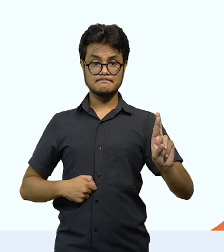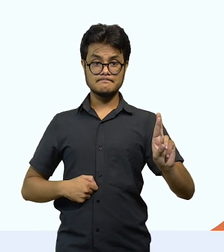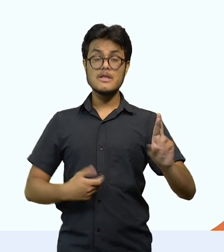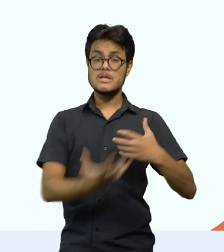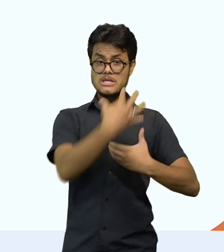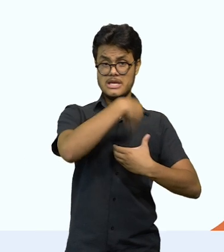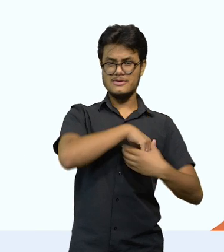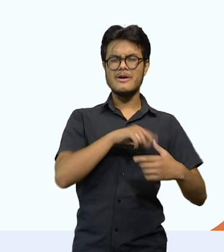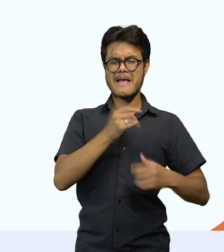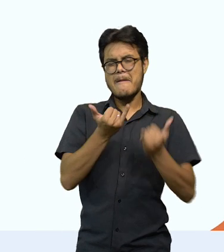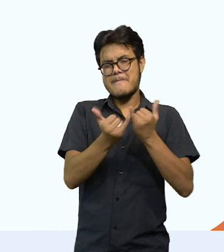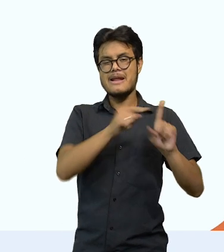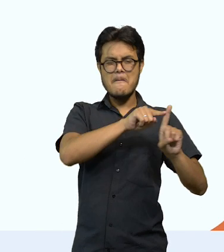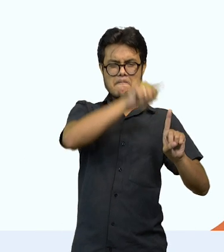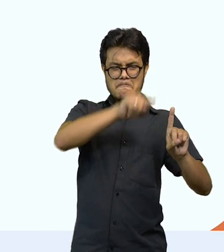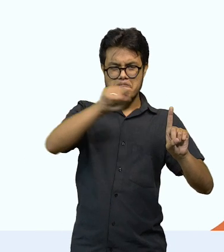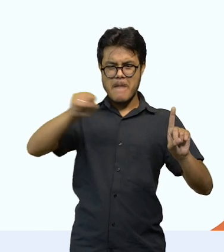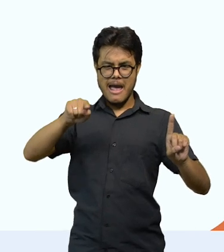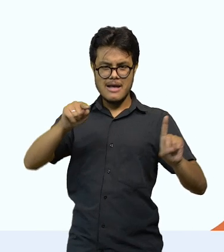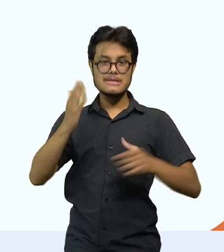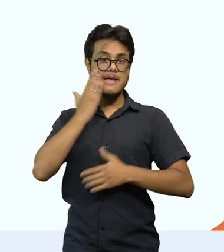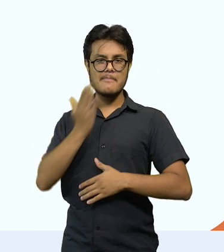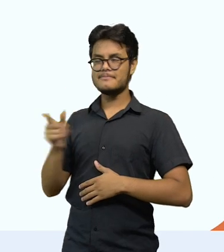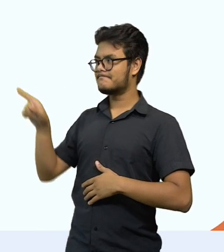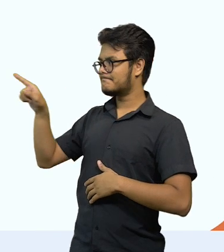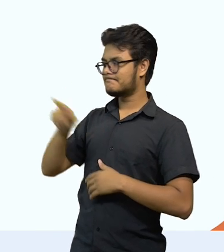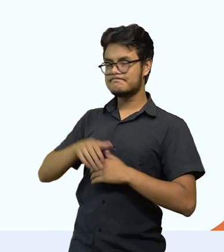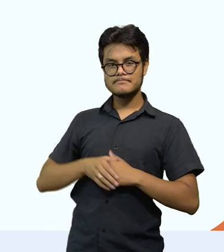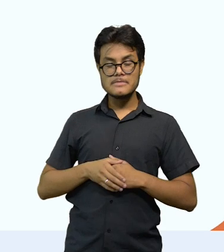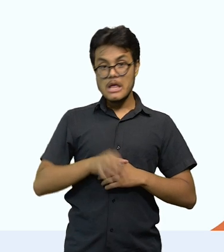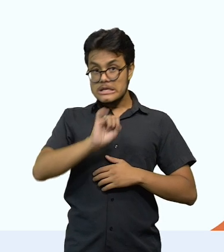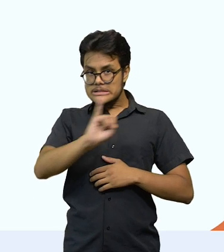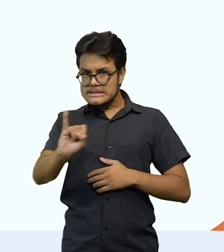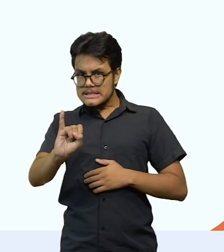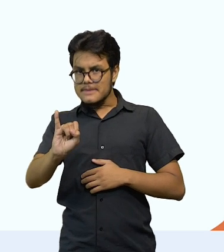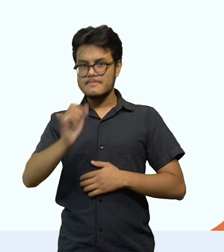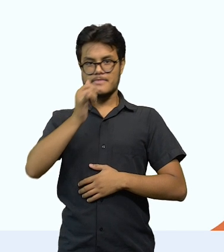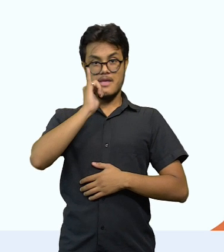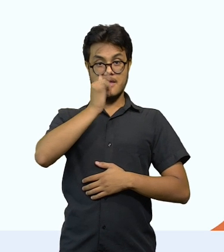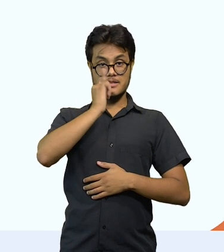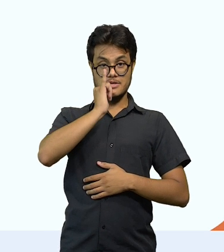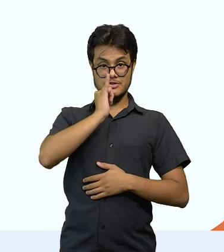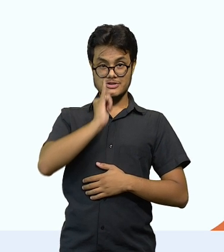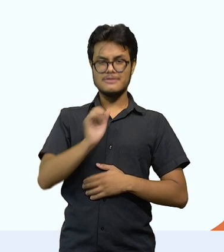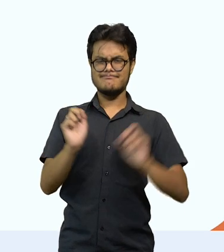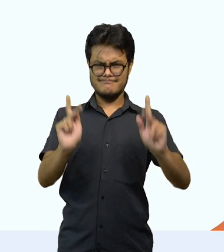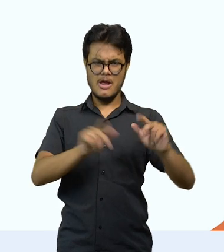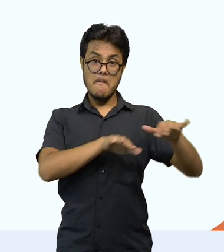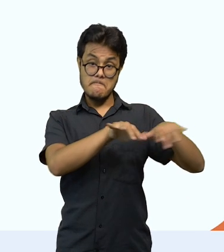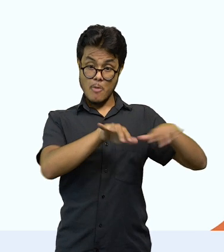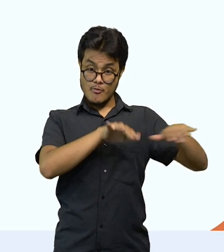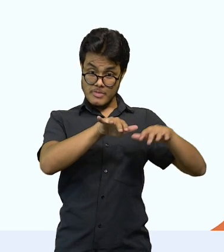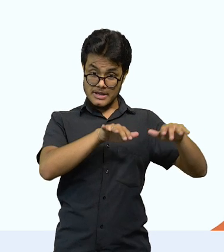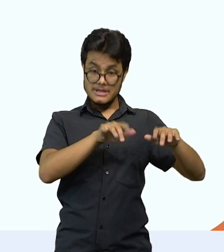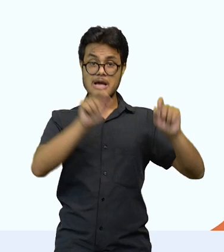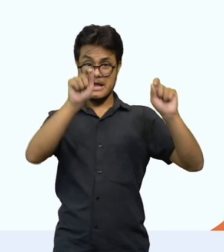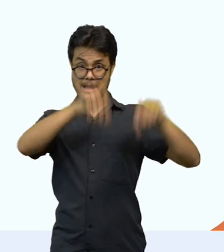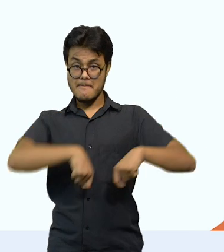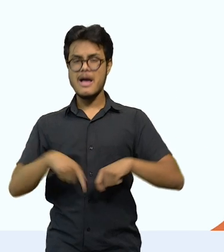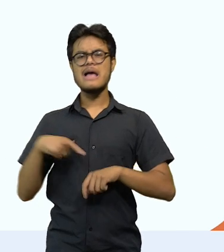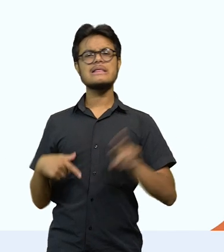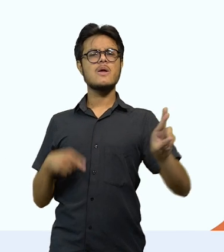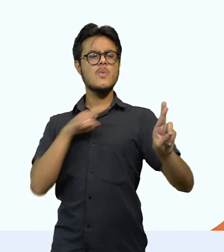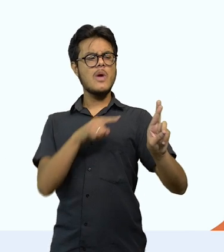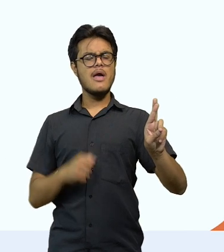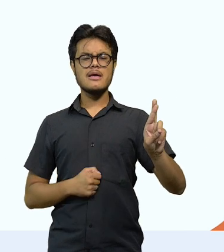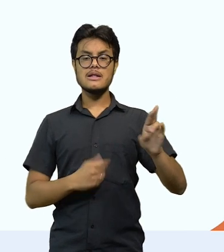gerador. Dessa energia que ele está produzindo através da força eletromotriz e essa resistência